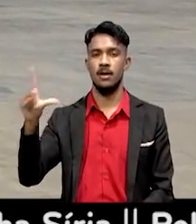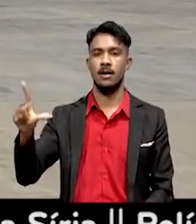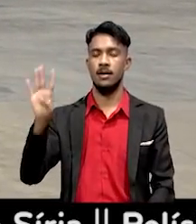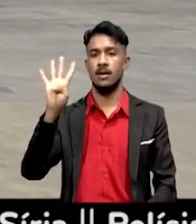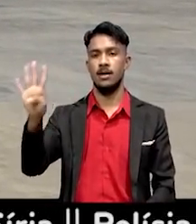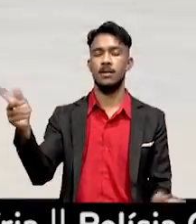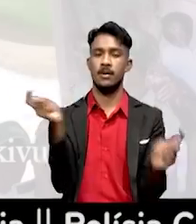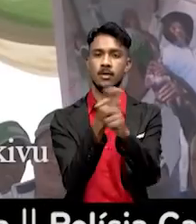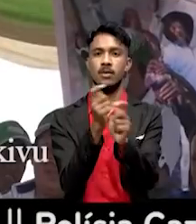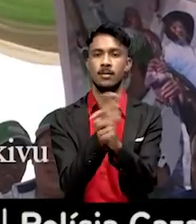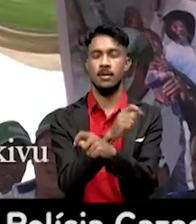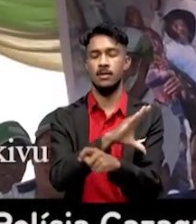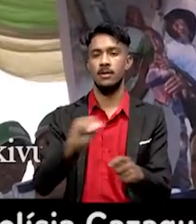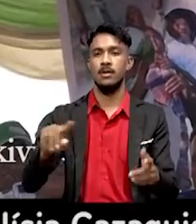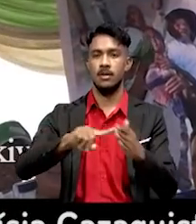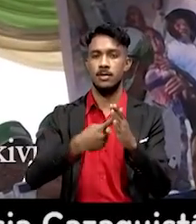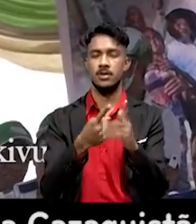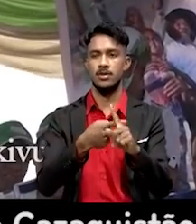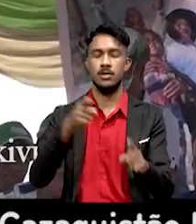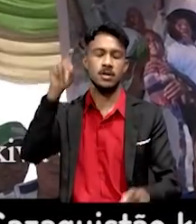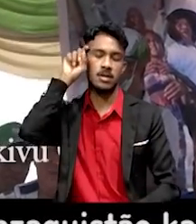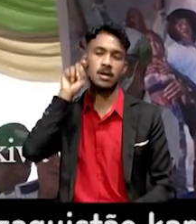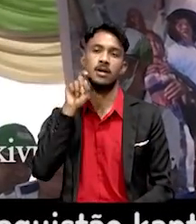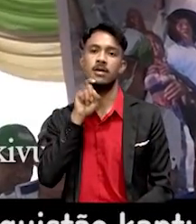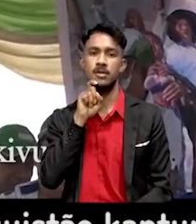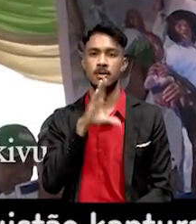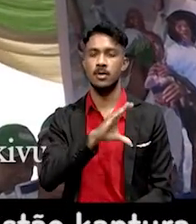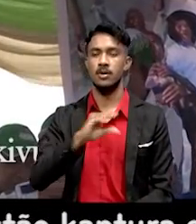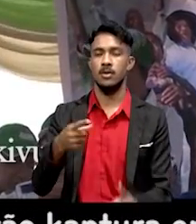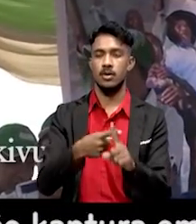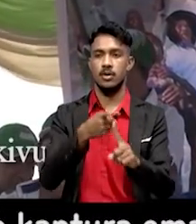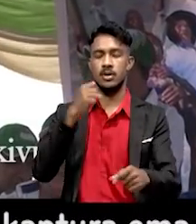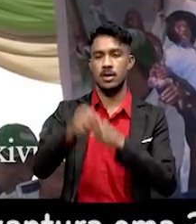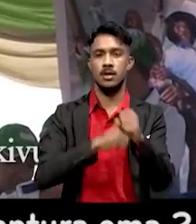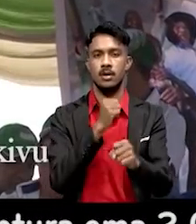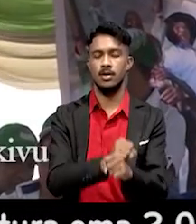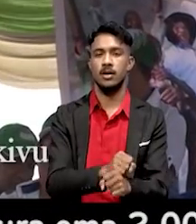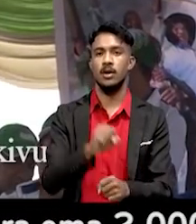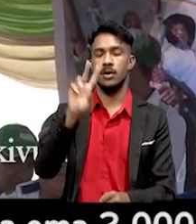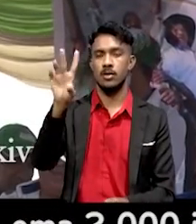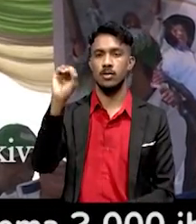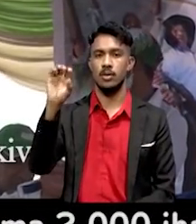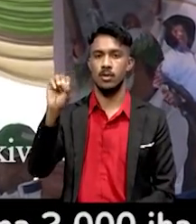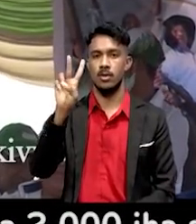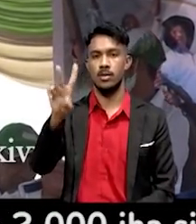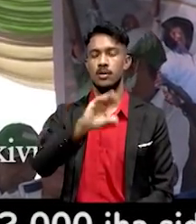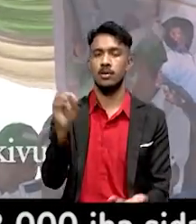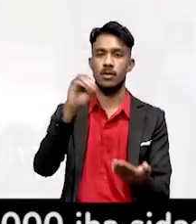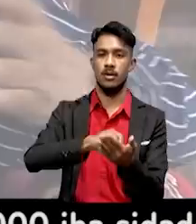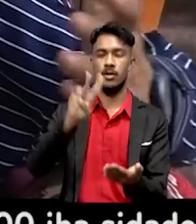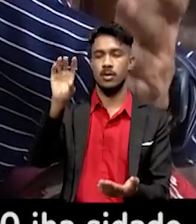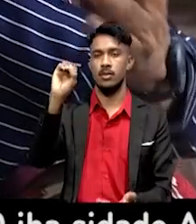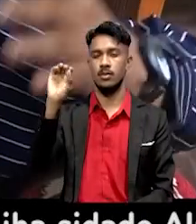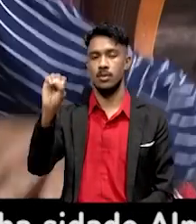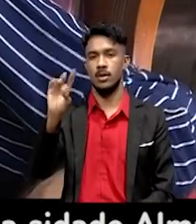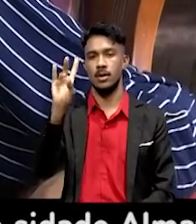malu. Hahu husi kairala Xanana Gusmão, husi periodu tinang rihurua rua to rihurua hitu,